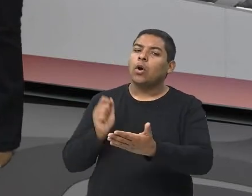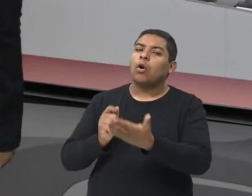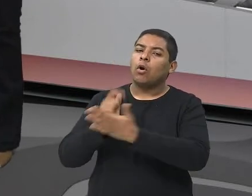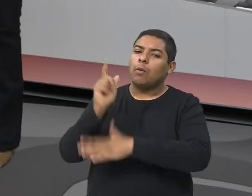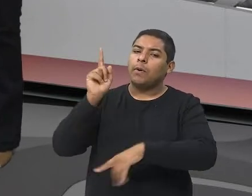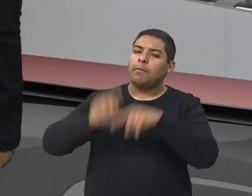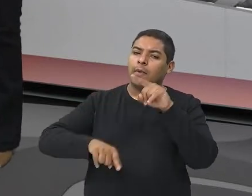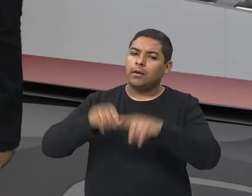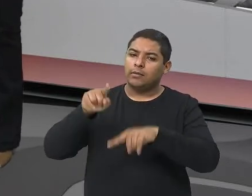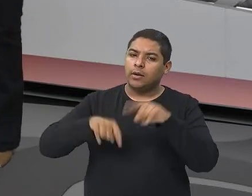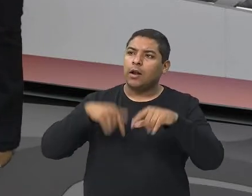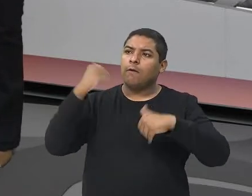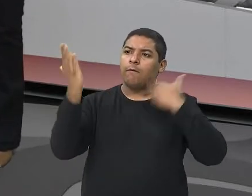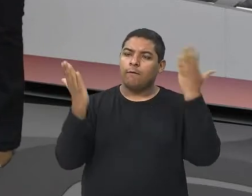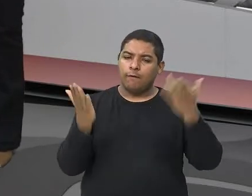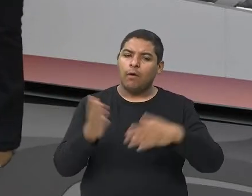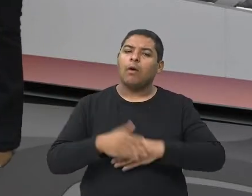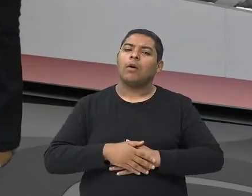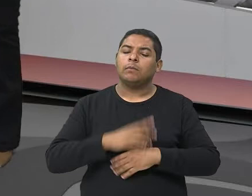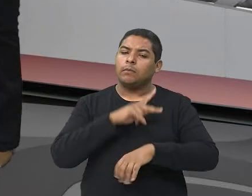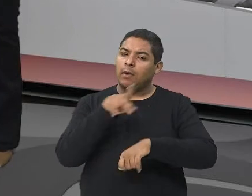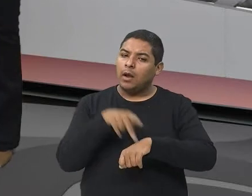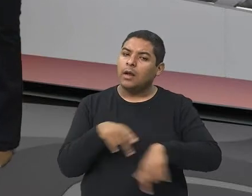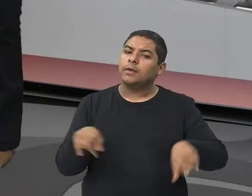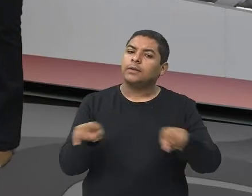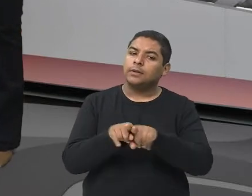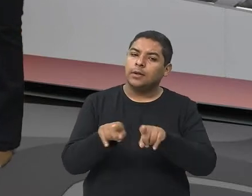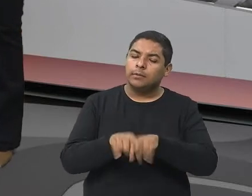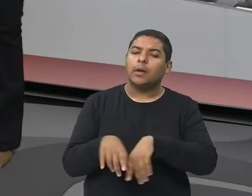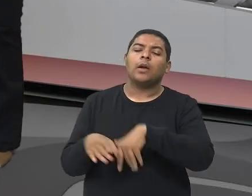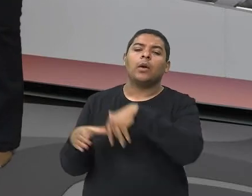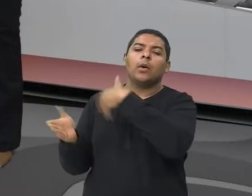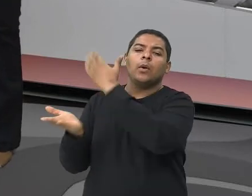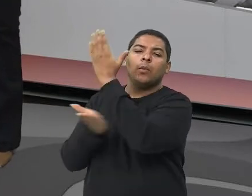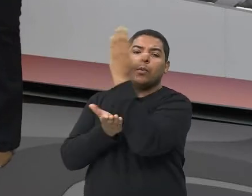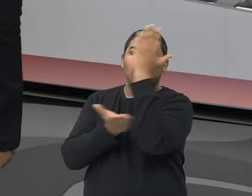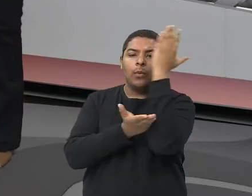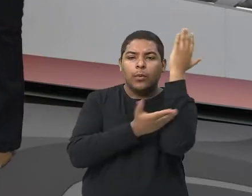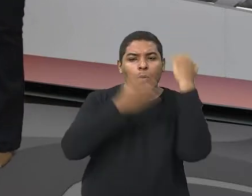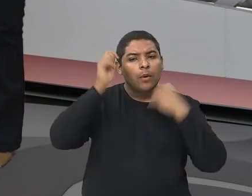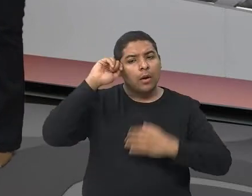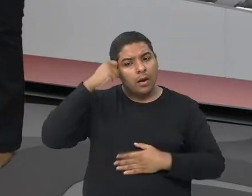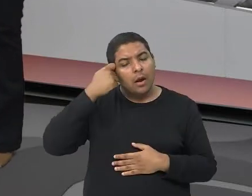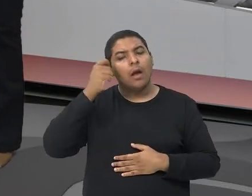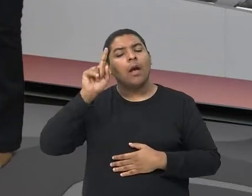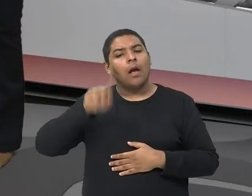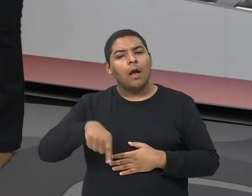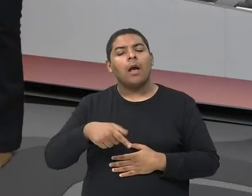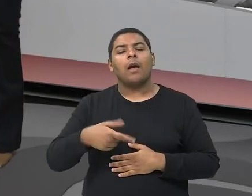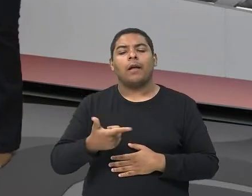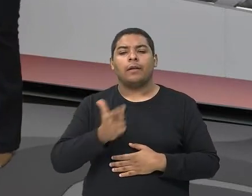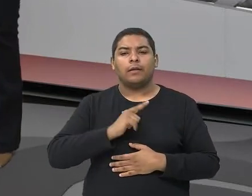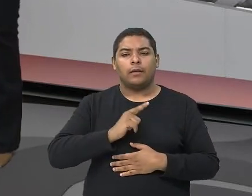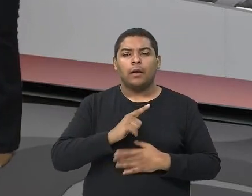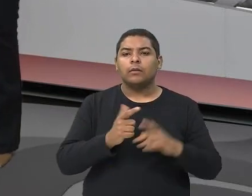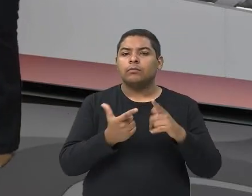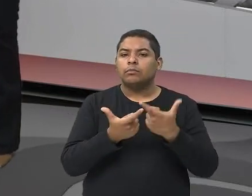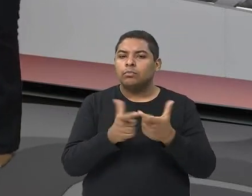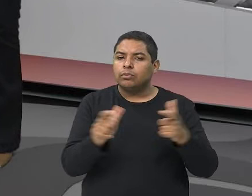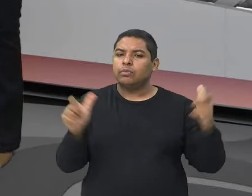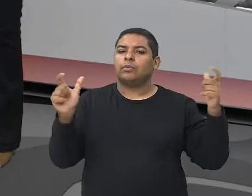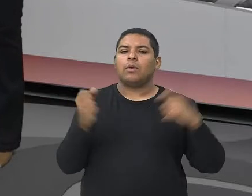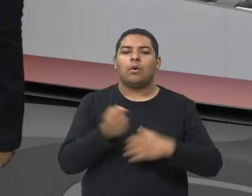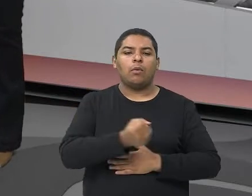também do petróleo e também aí o carvão mineral, ele já é produzido em maior quantidade,